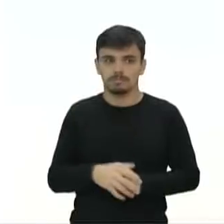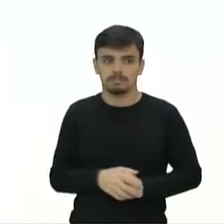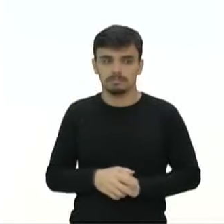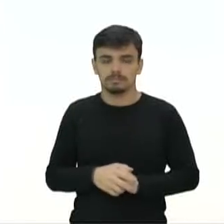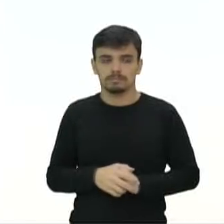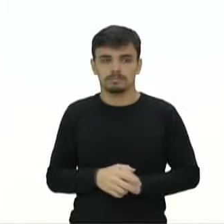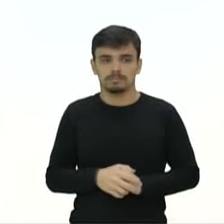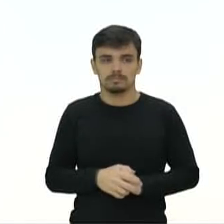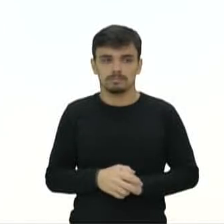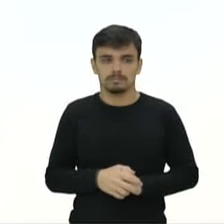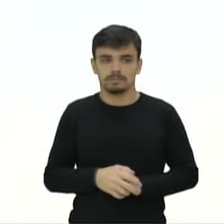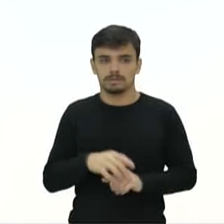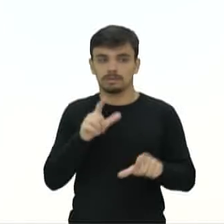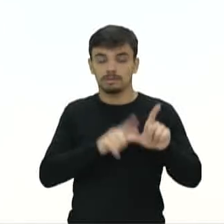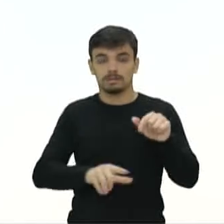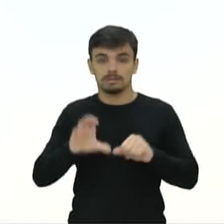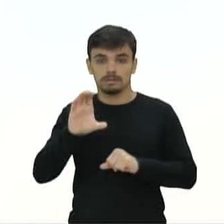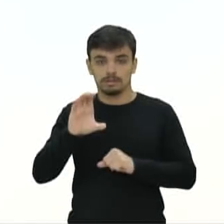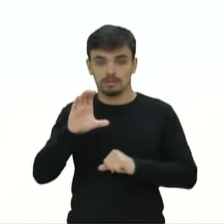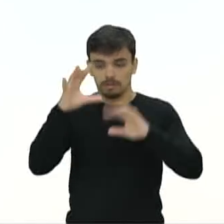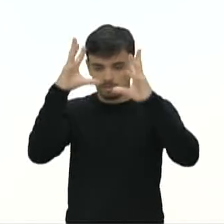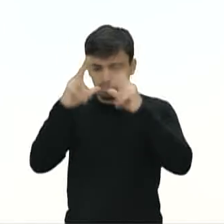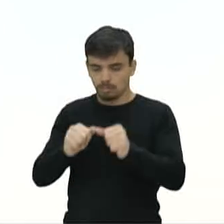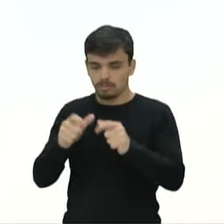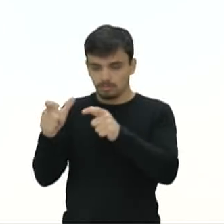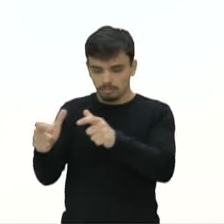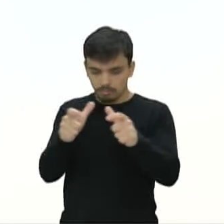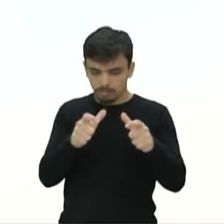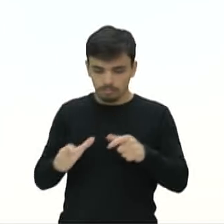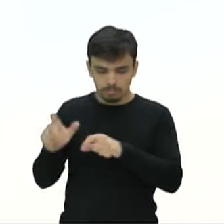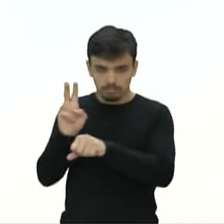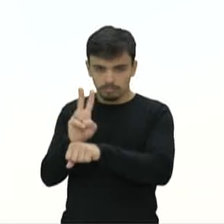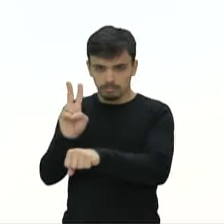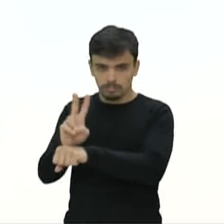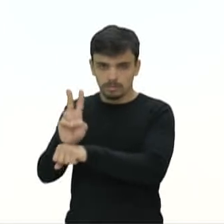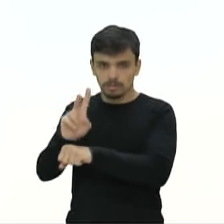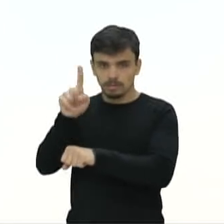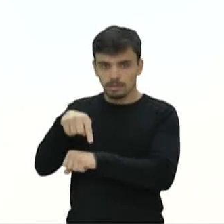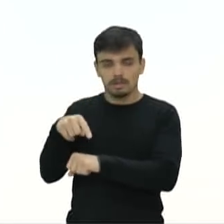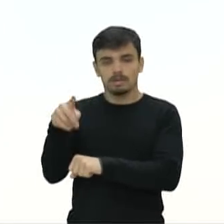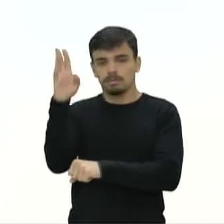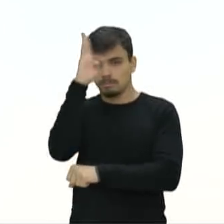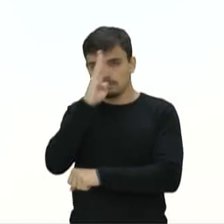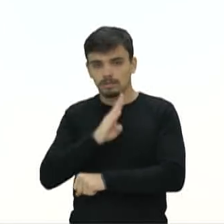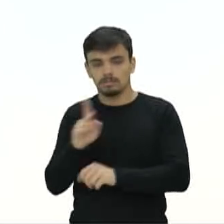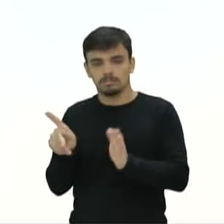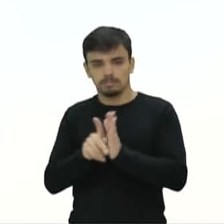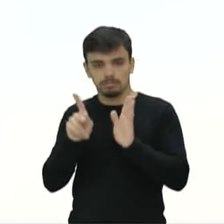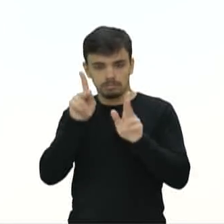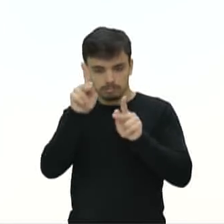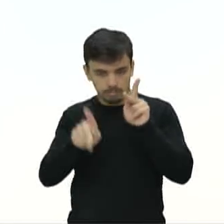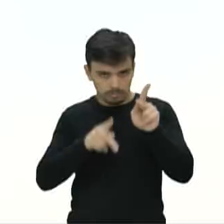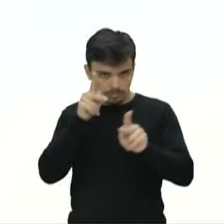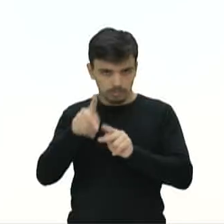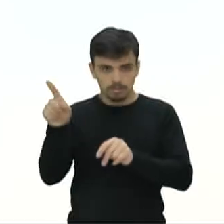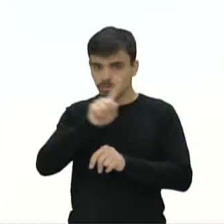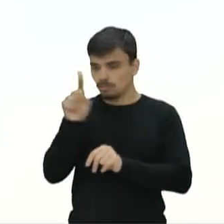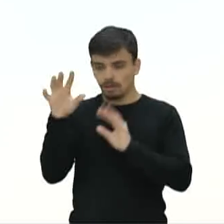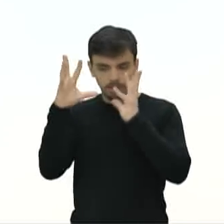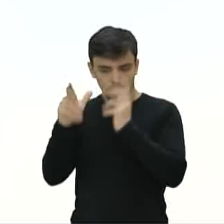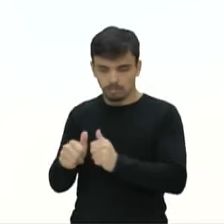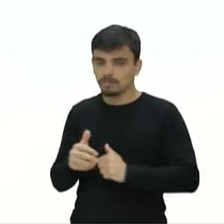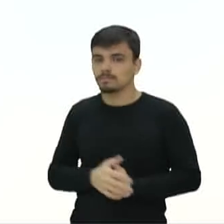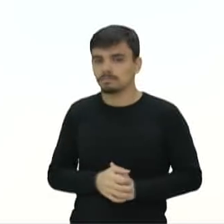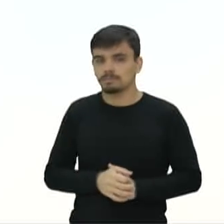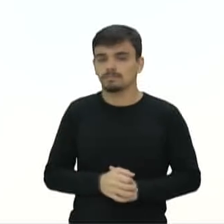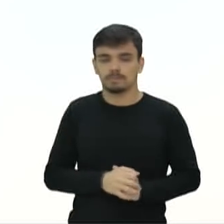Ó. Olha lá a letra C. Todas as unidades de conservação brasileiras são propriedades públicas. Não, não são todas.